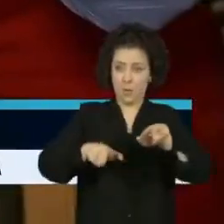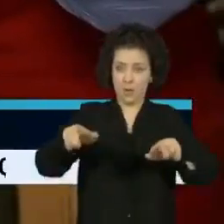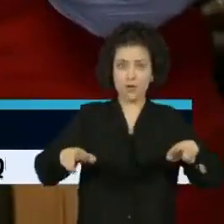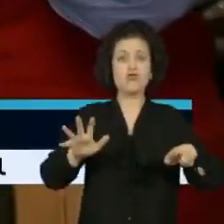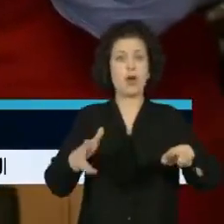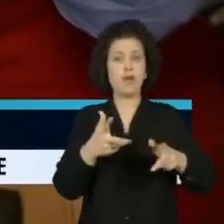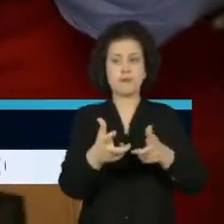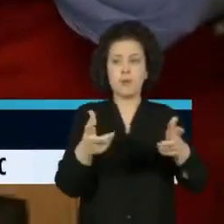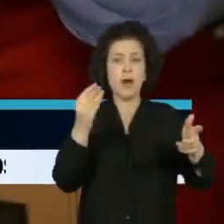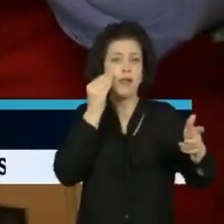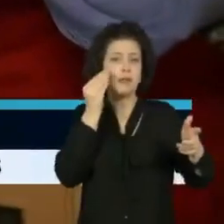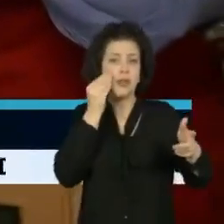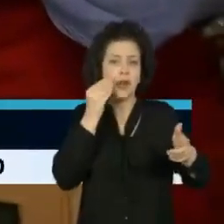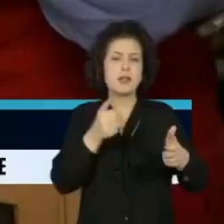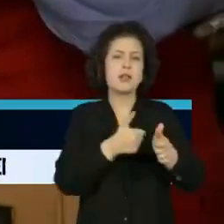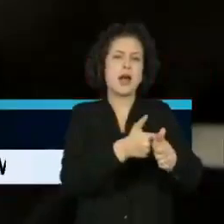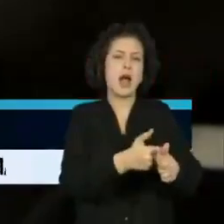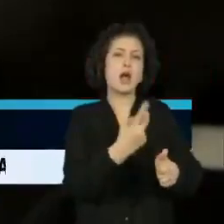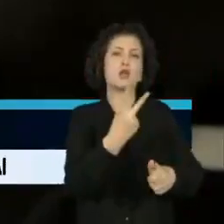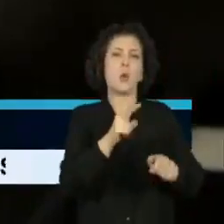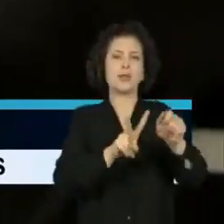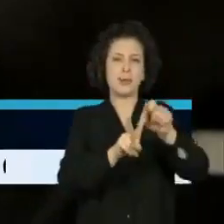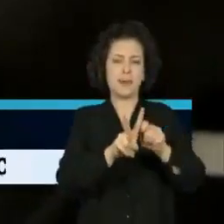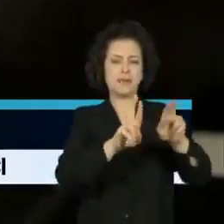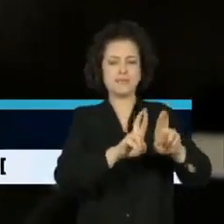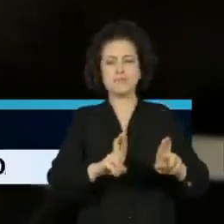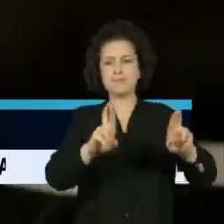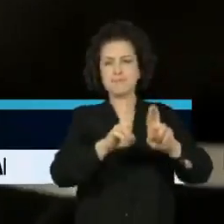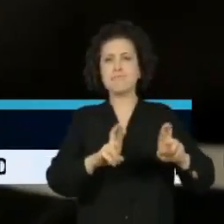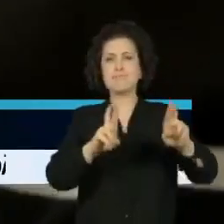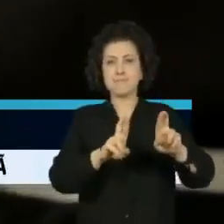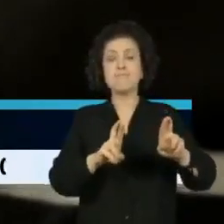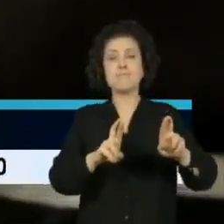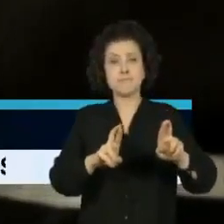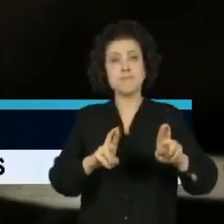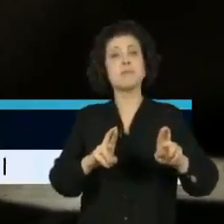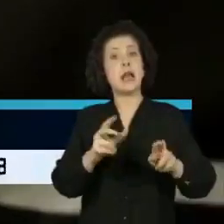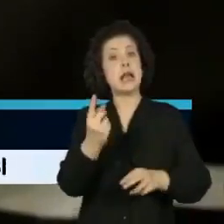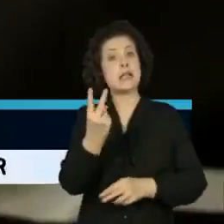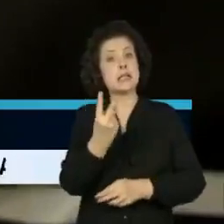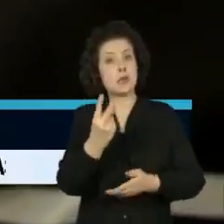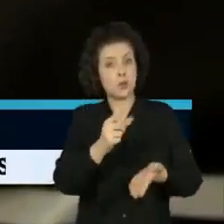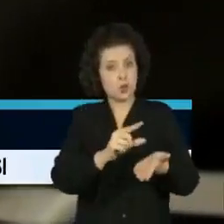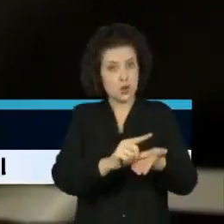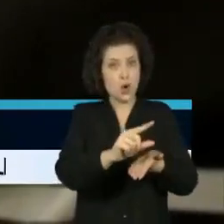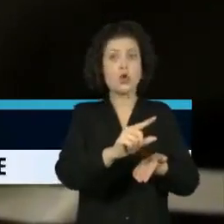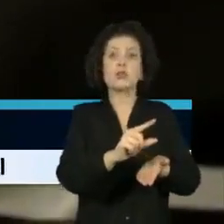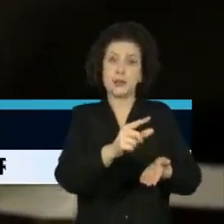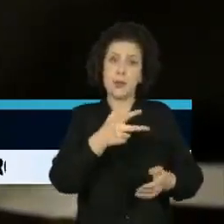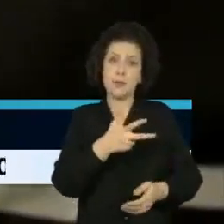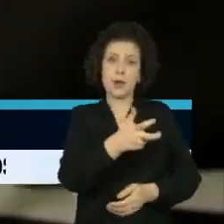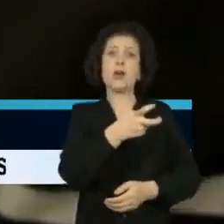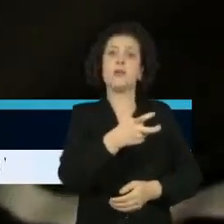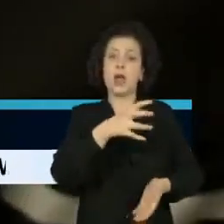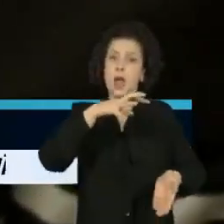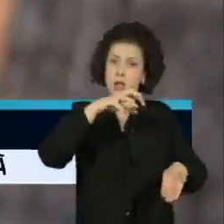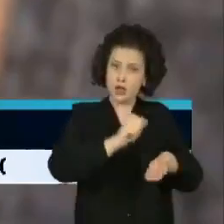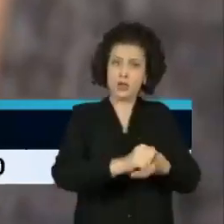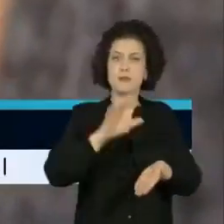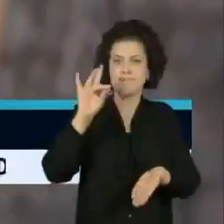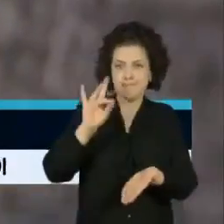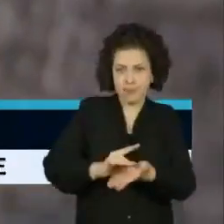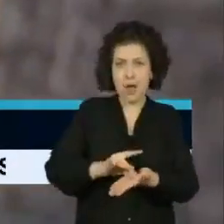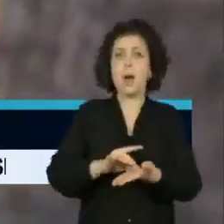voluntários que foram acompanhados por dois meses em média após a aplicação da segunda dose com o registro definitivo